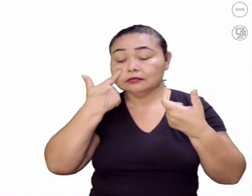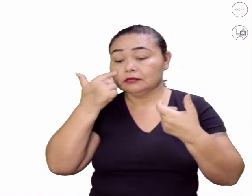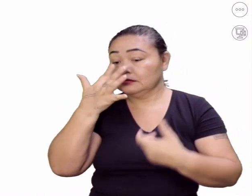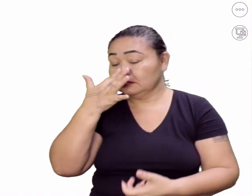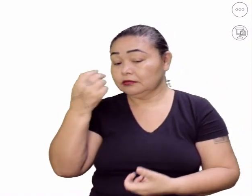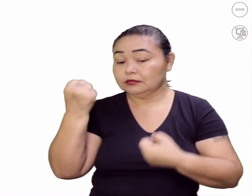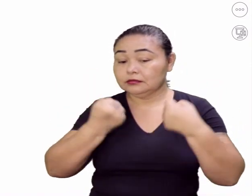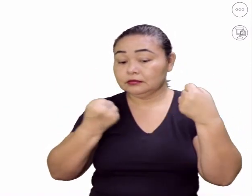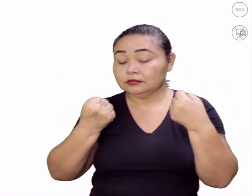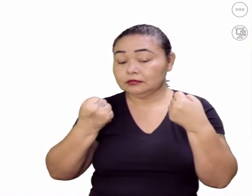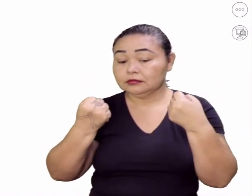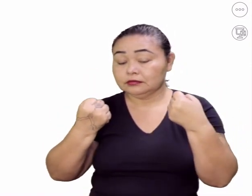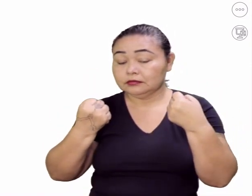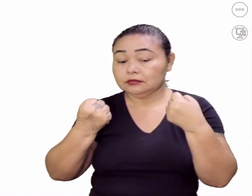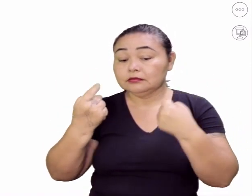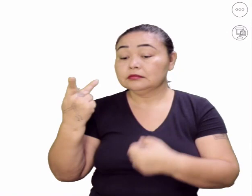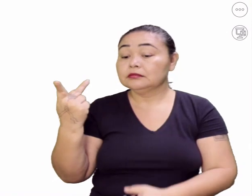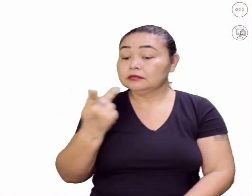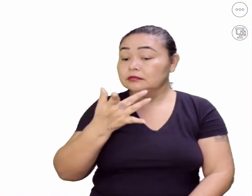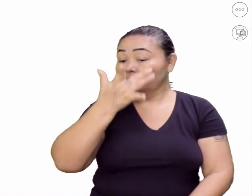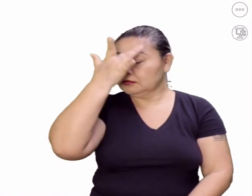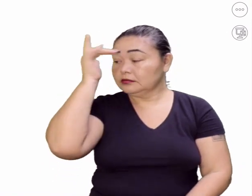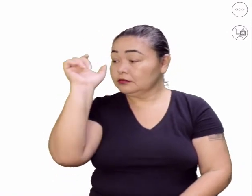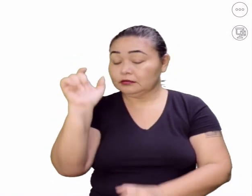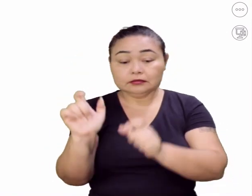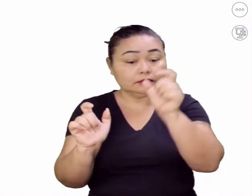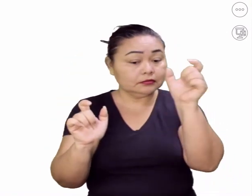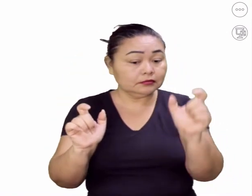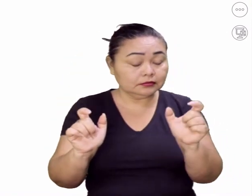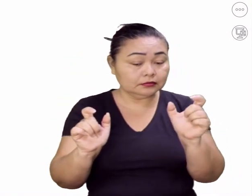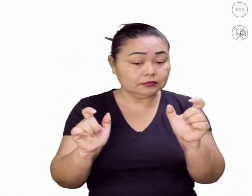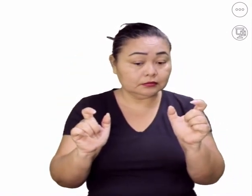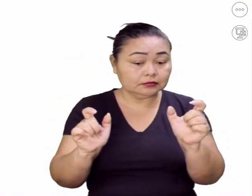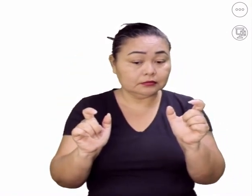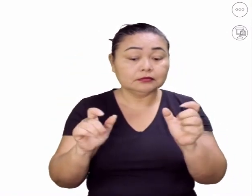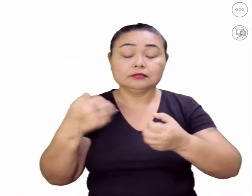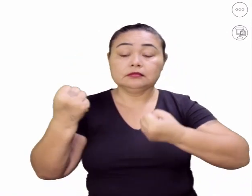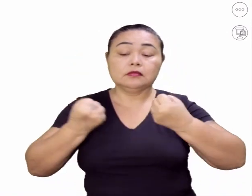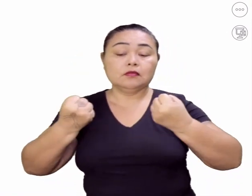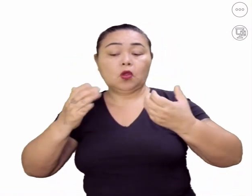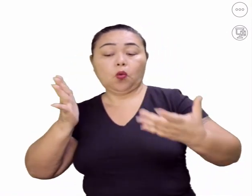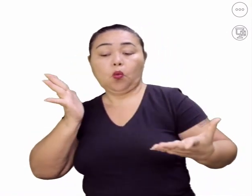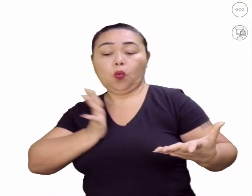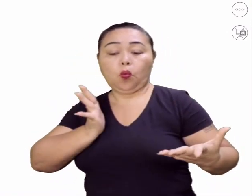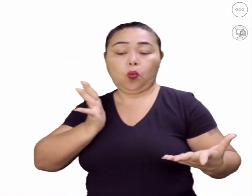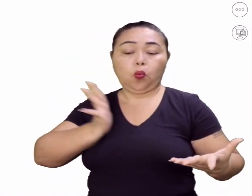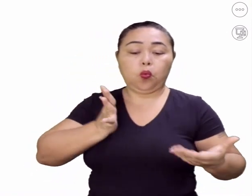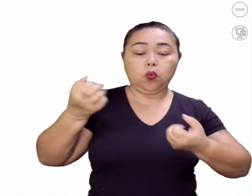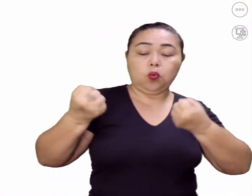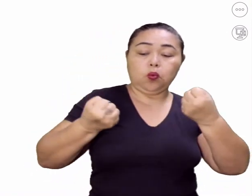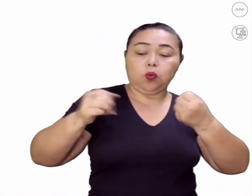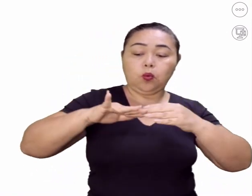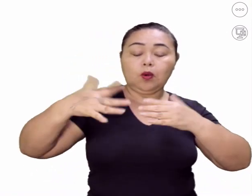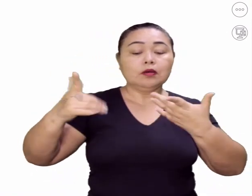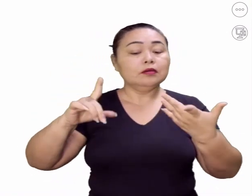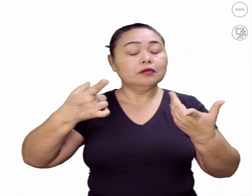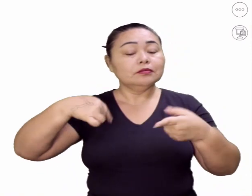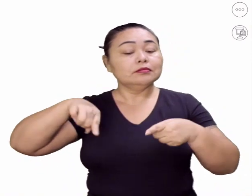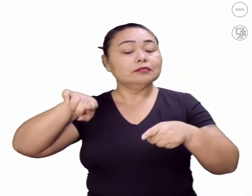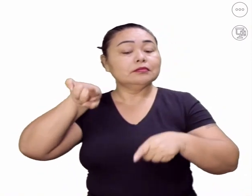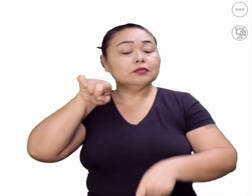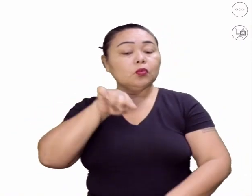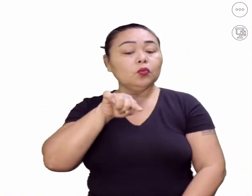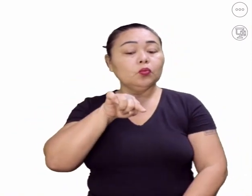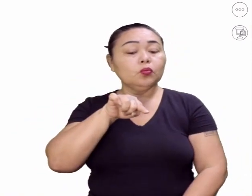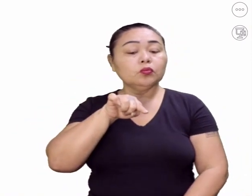observar? São duas pessoas, uma num carrão, numa limusine, e um